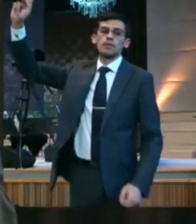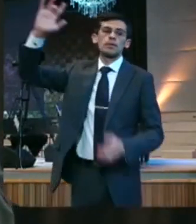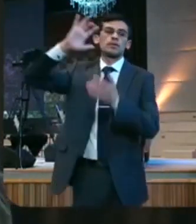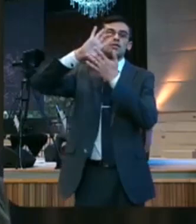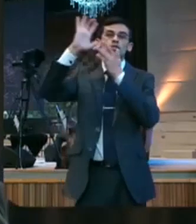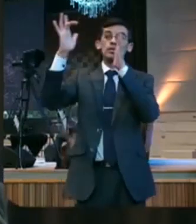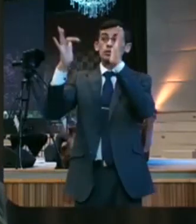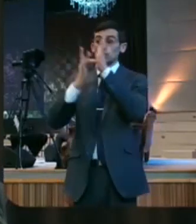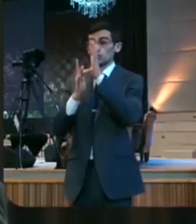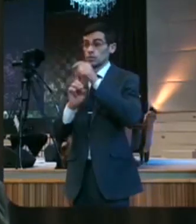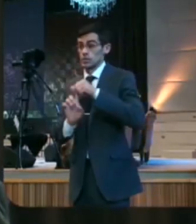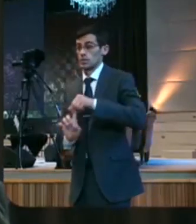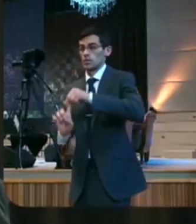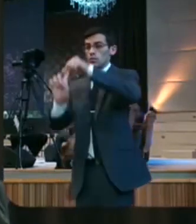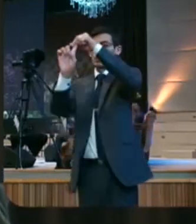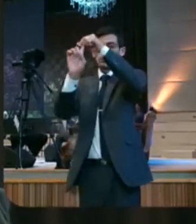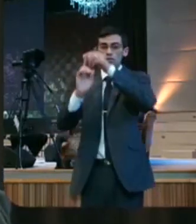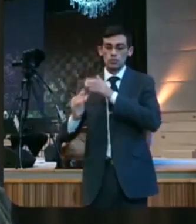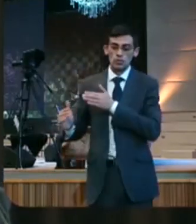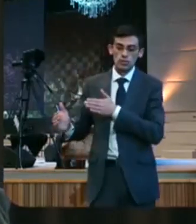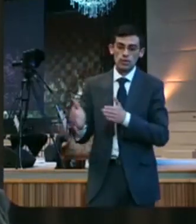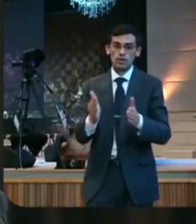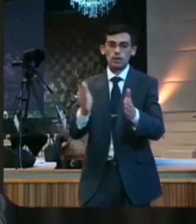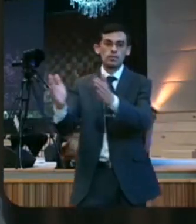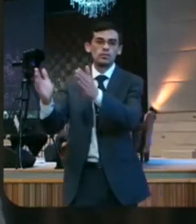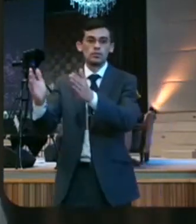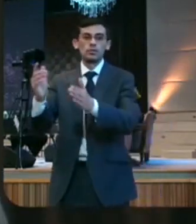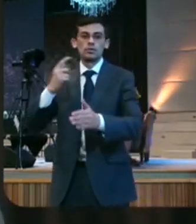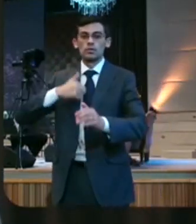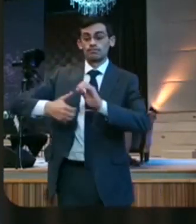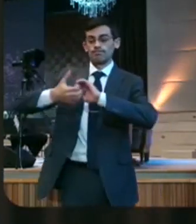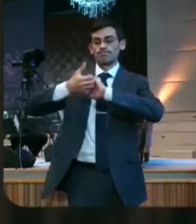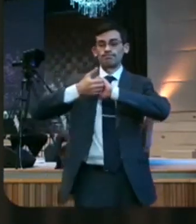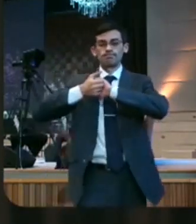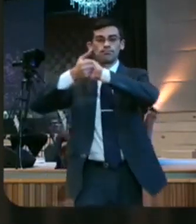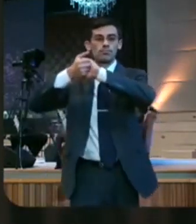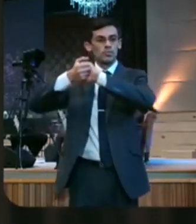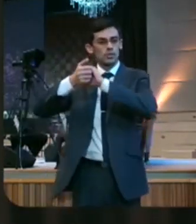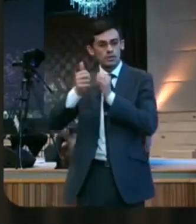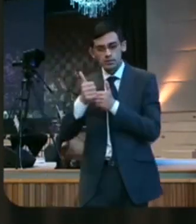Jesus é o caminho. A gente segura na mão dEle e vai.